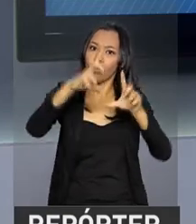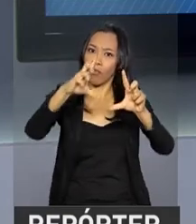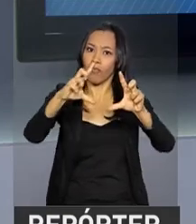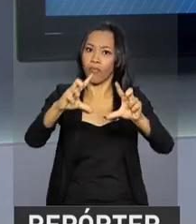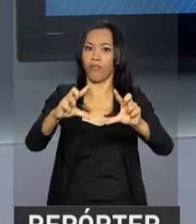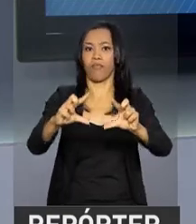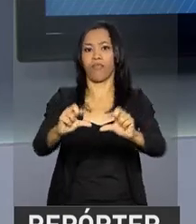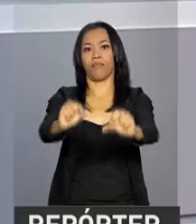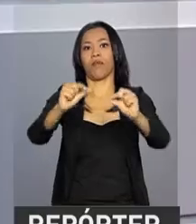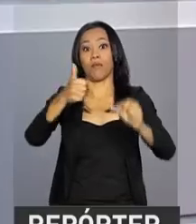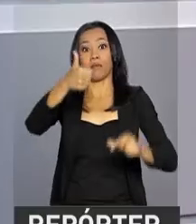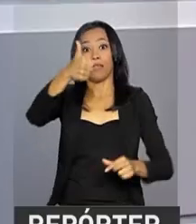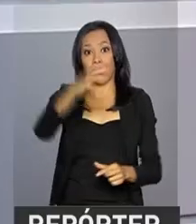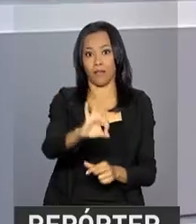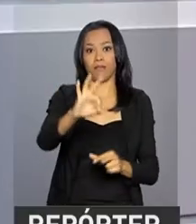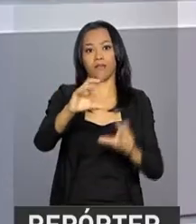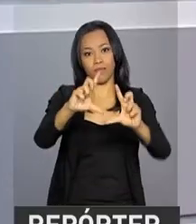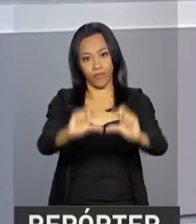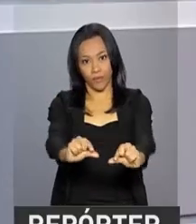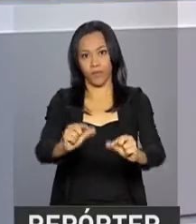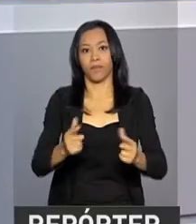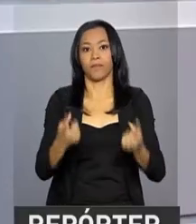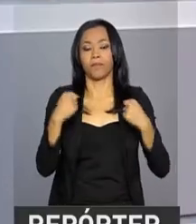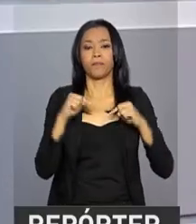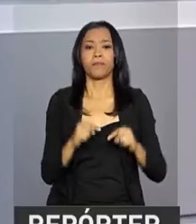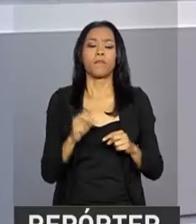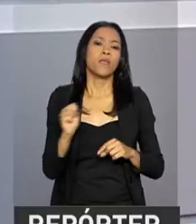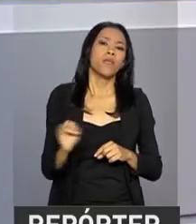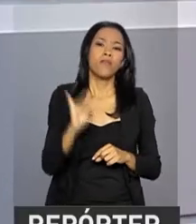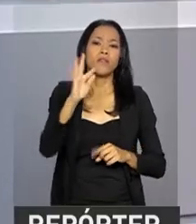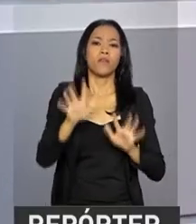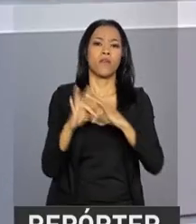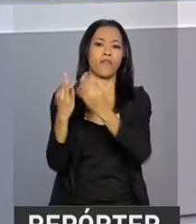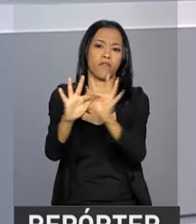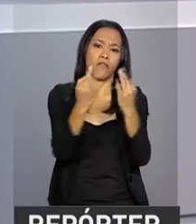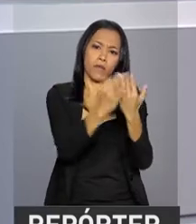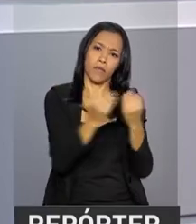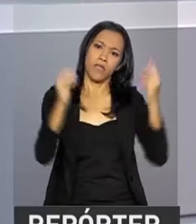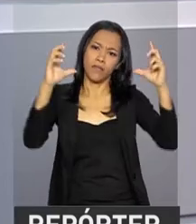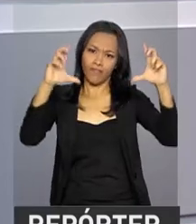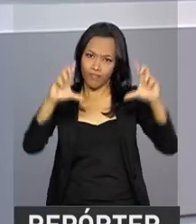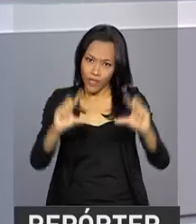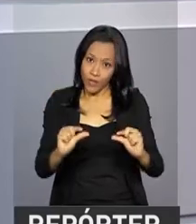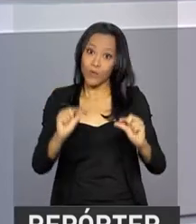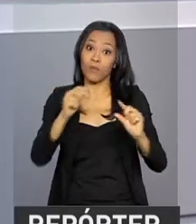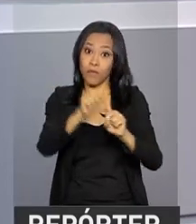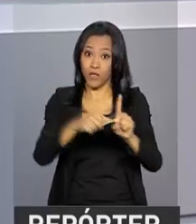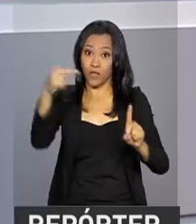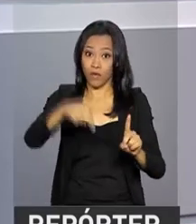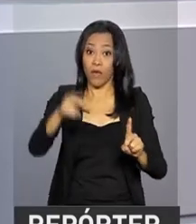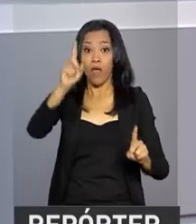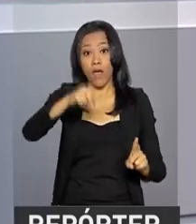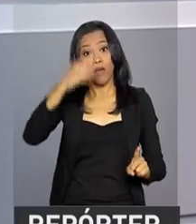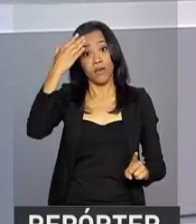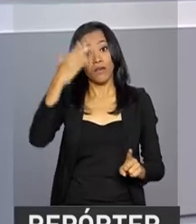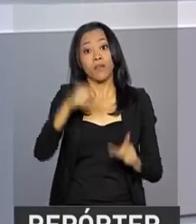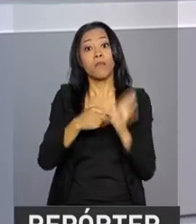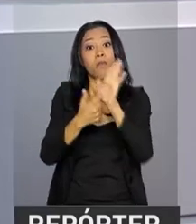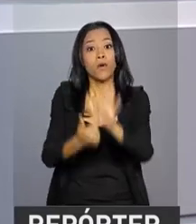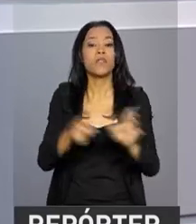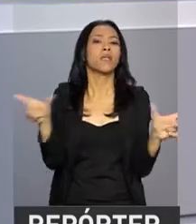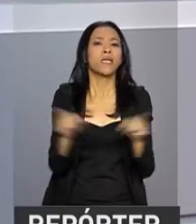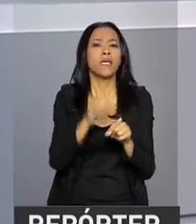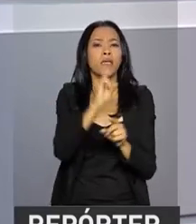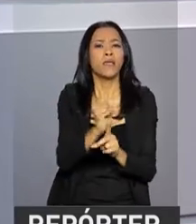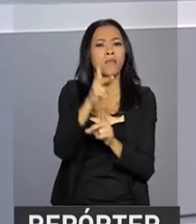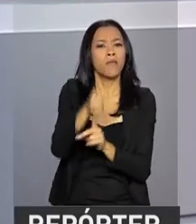taxa básica. A inflação para famílias de baixa renda recuou em novembro. É o que mostra o Índice de Preços ao Consumidor